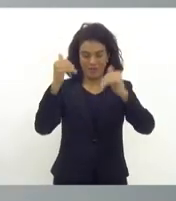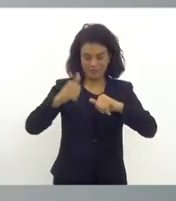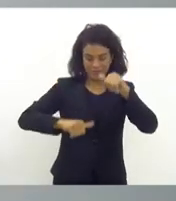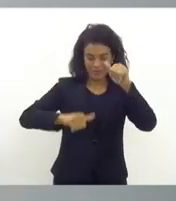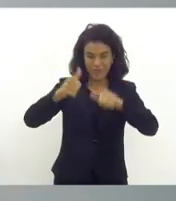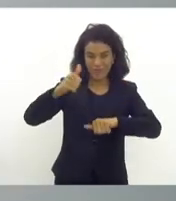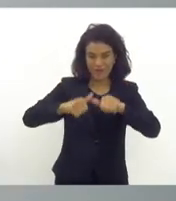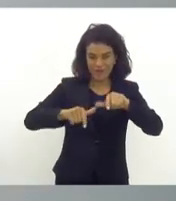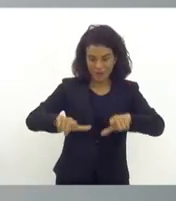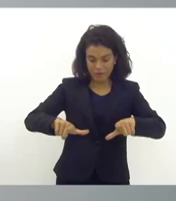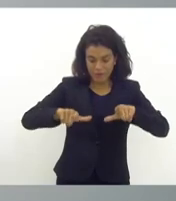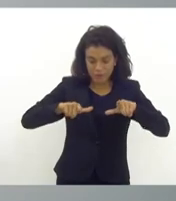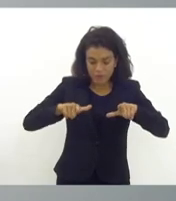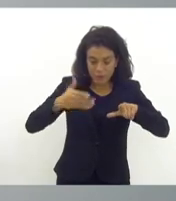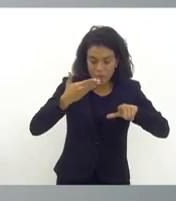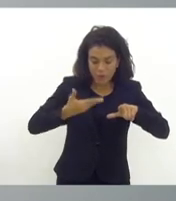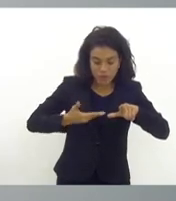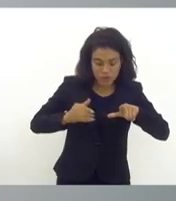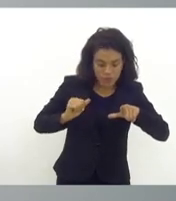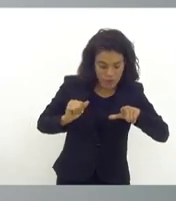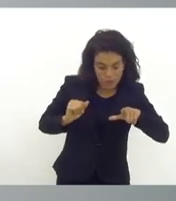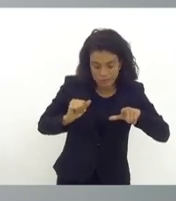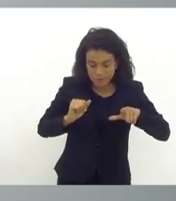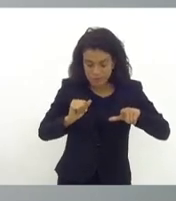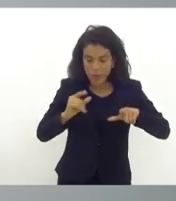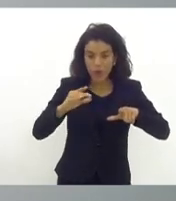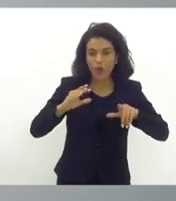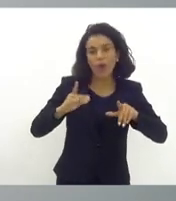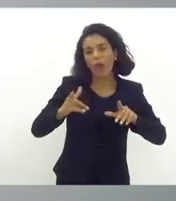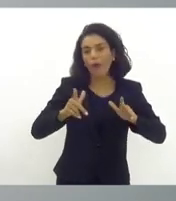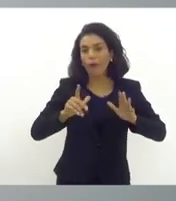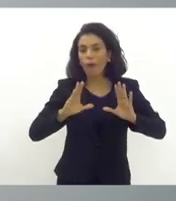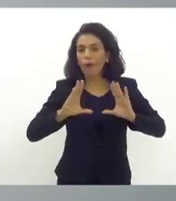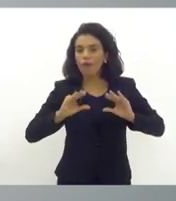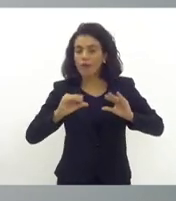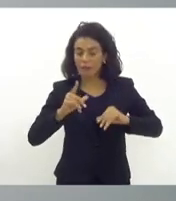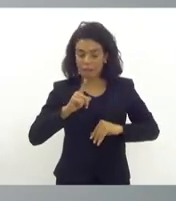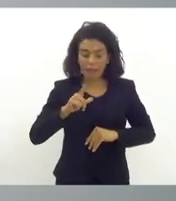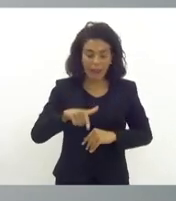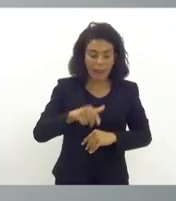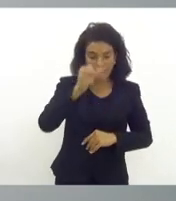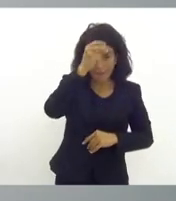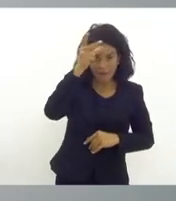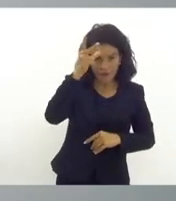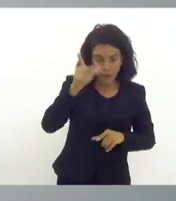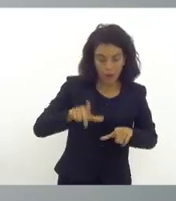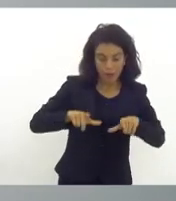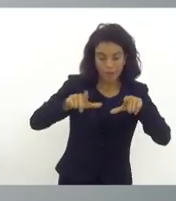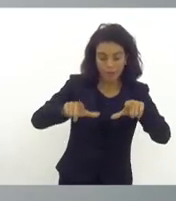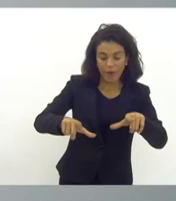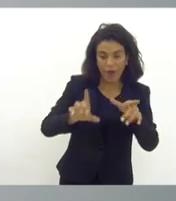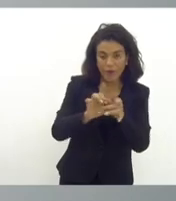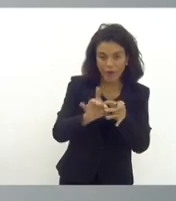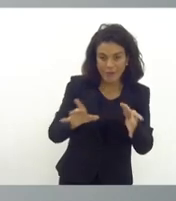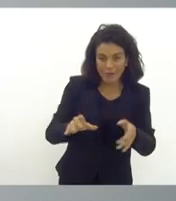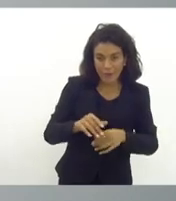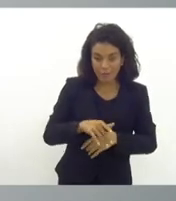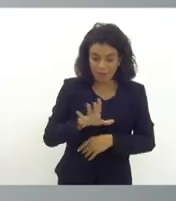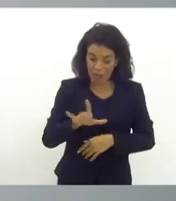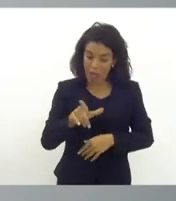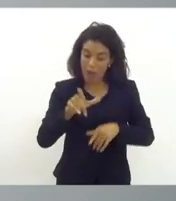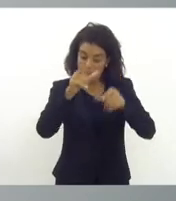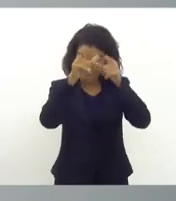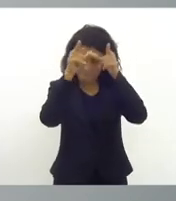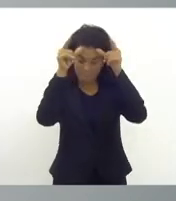ela se sente muito mais confortável para decidir por exemplo se ela já tiver uma autorização prévia da prefeitura eu acho isso ideal ó a prefeitura